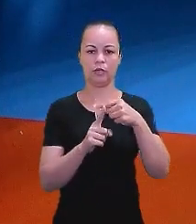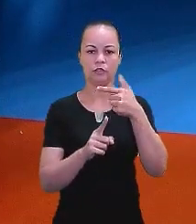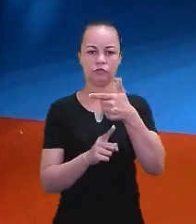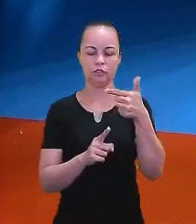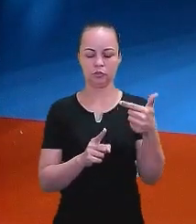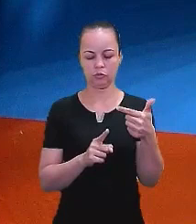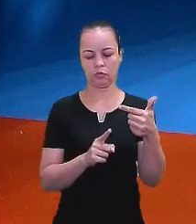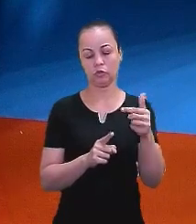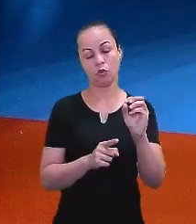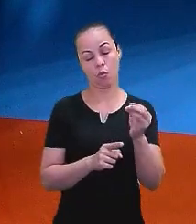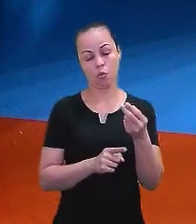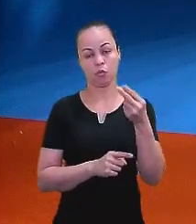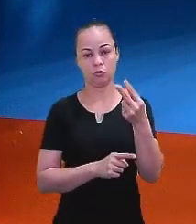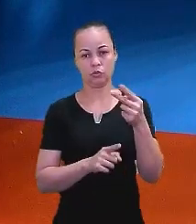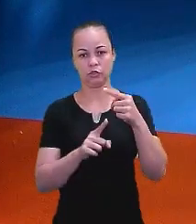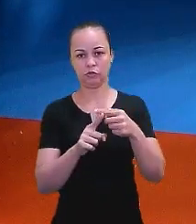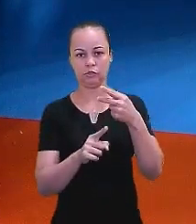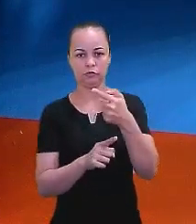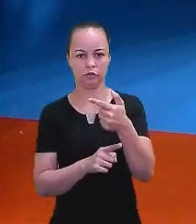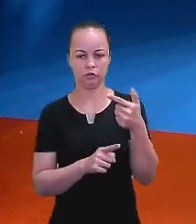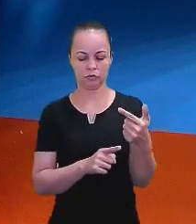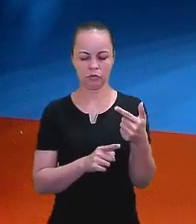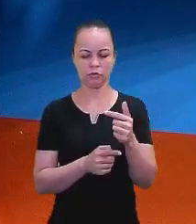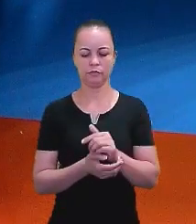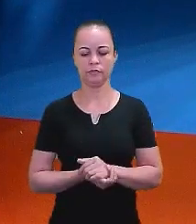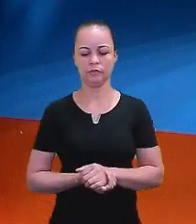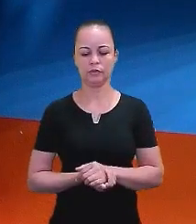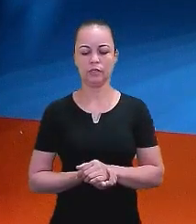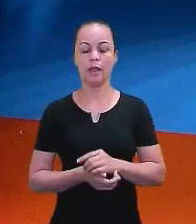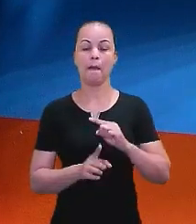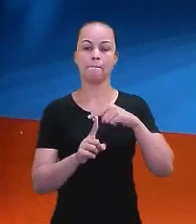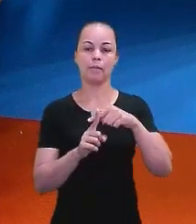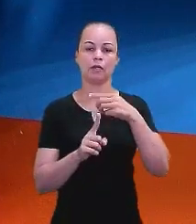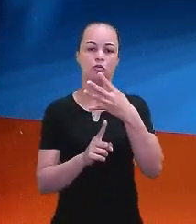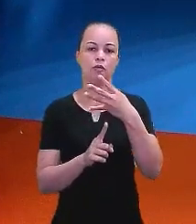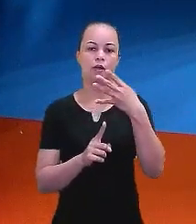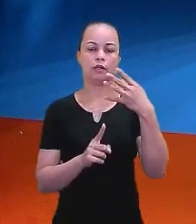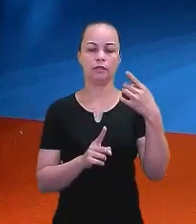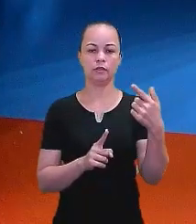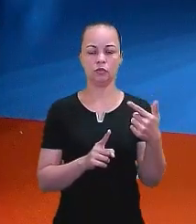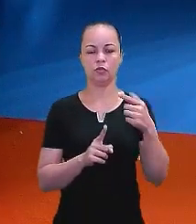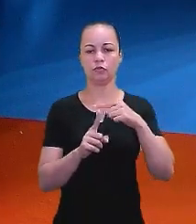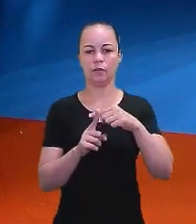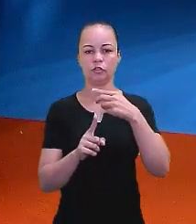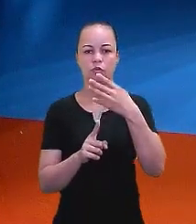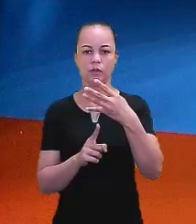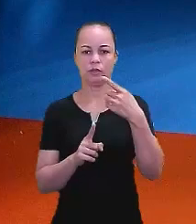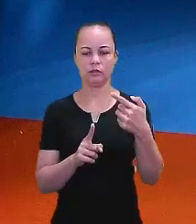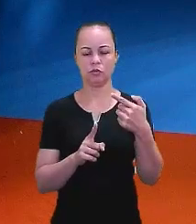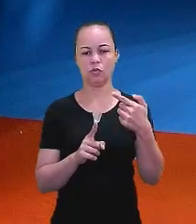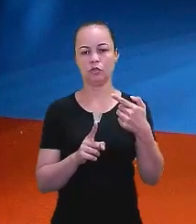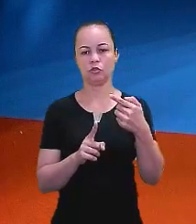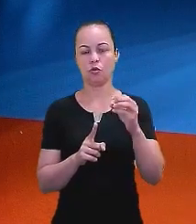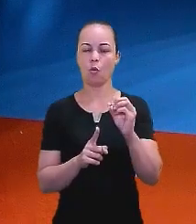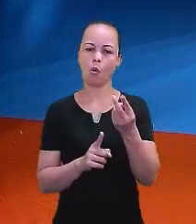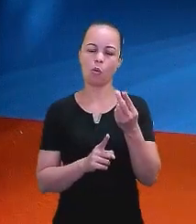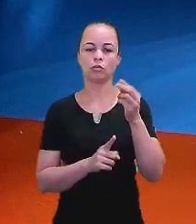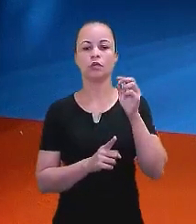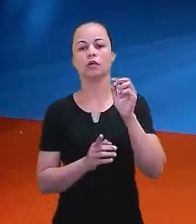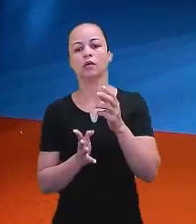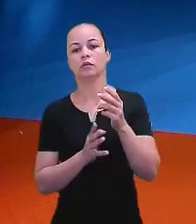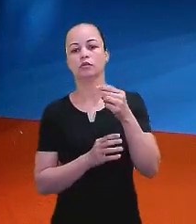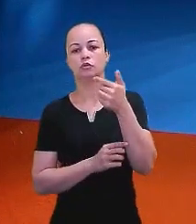ou 2 vezes 22, e mais 42 mais 42, ou 2